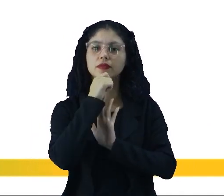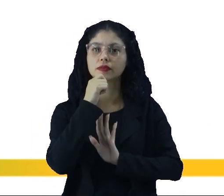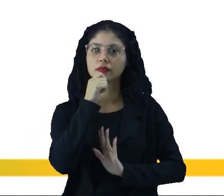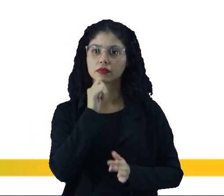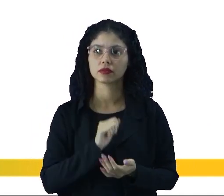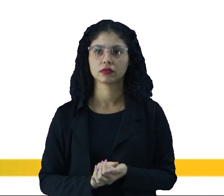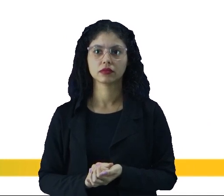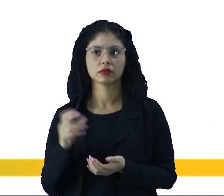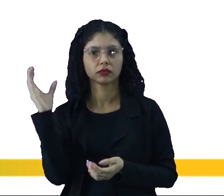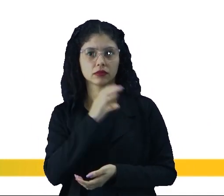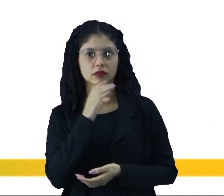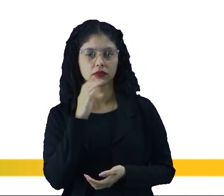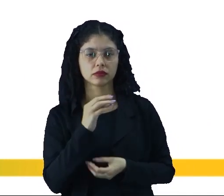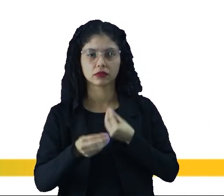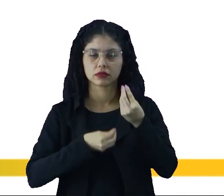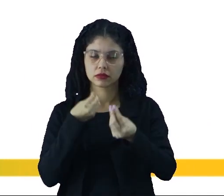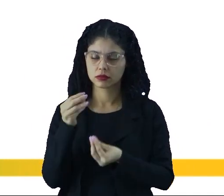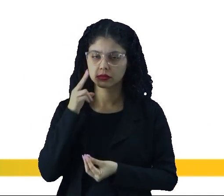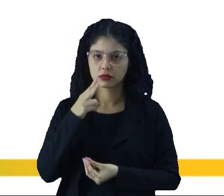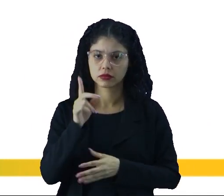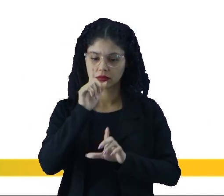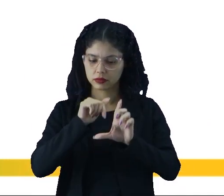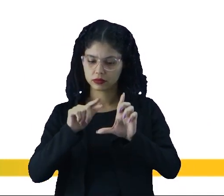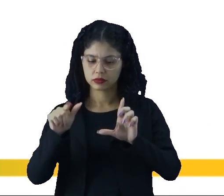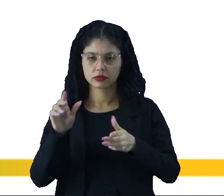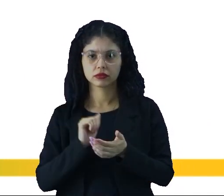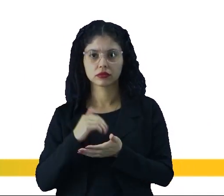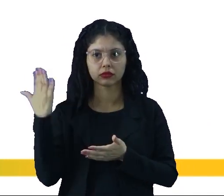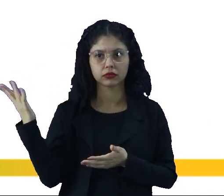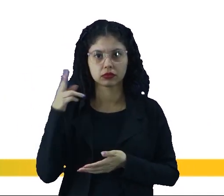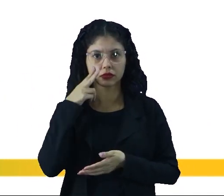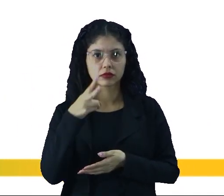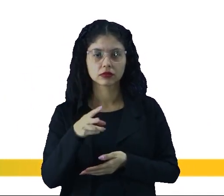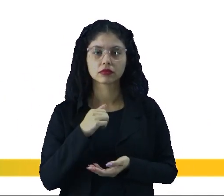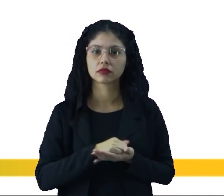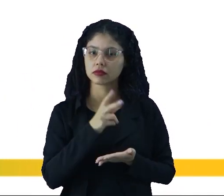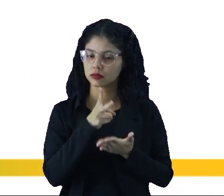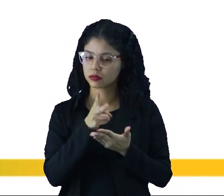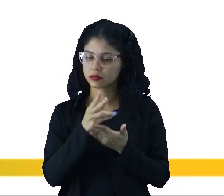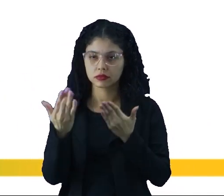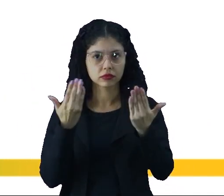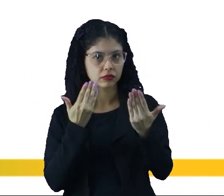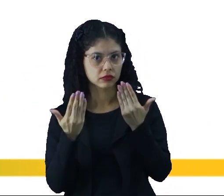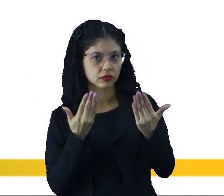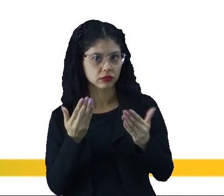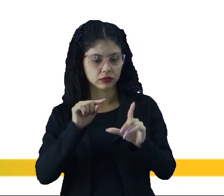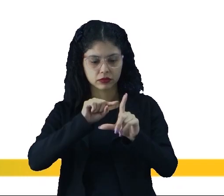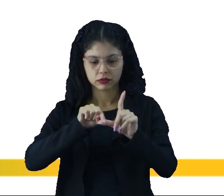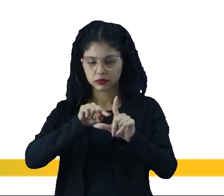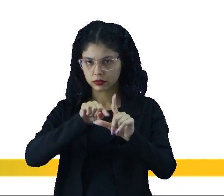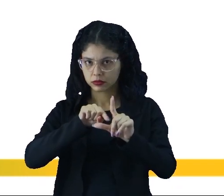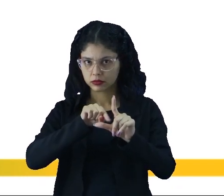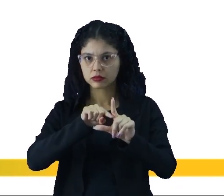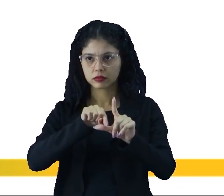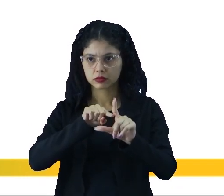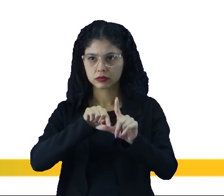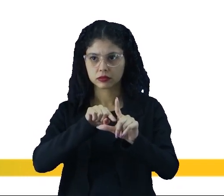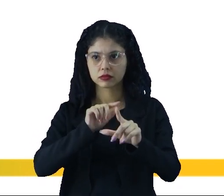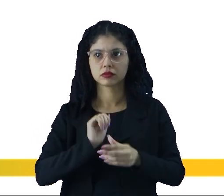então, dessas velocidades, conforme nós vimos lá no gráfico. Vocês viram que ele sempre associa com um ângulo, não é